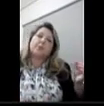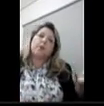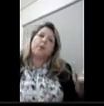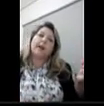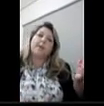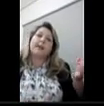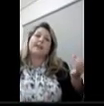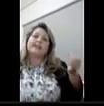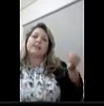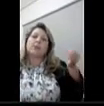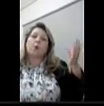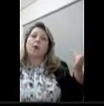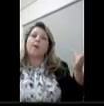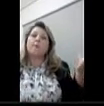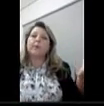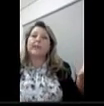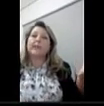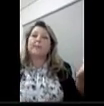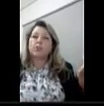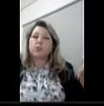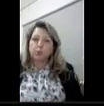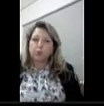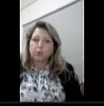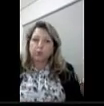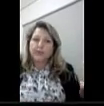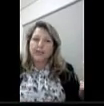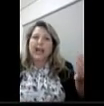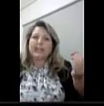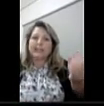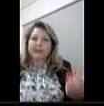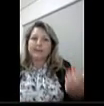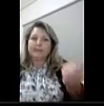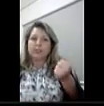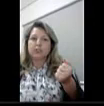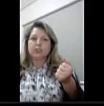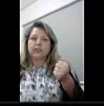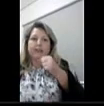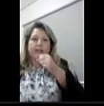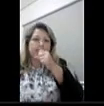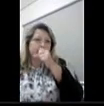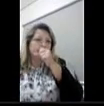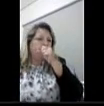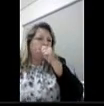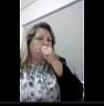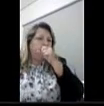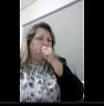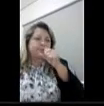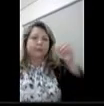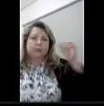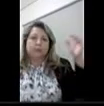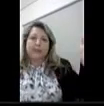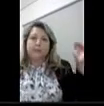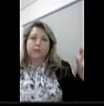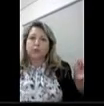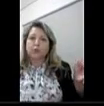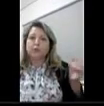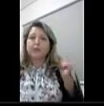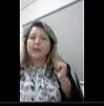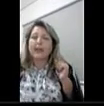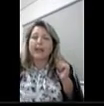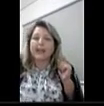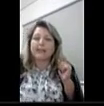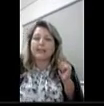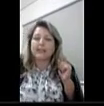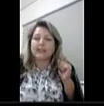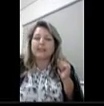costumo colocar para eles assim, qual é o meu tempo de estudo? Até, a gente vai falar aqui, o tempo de estudo